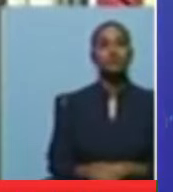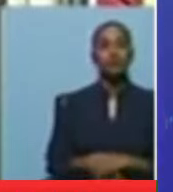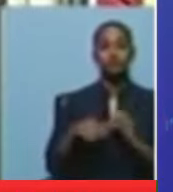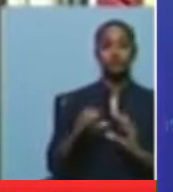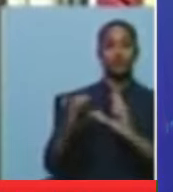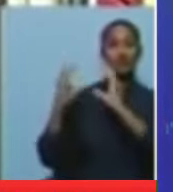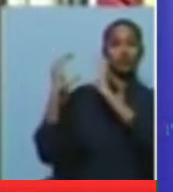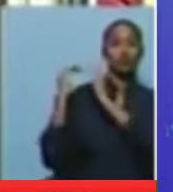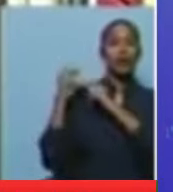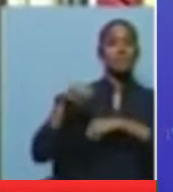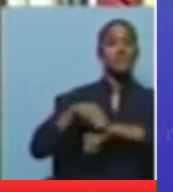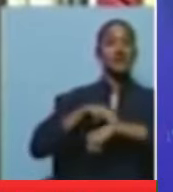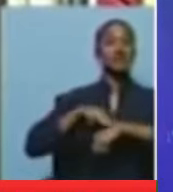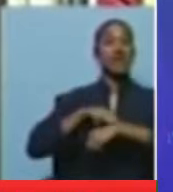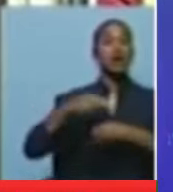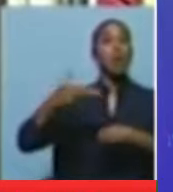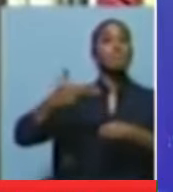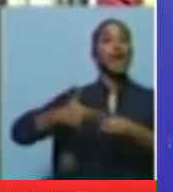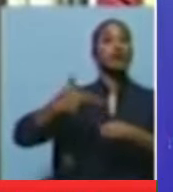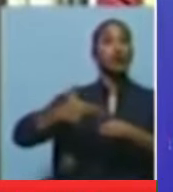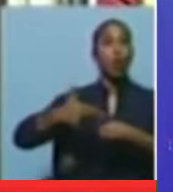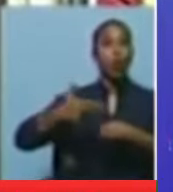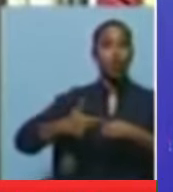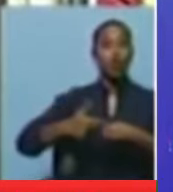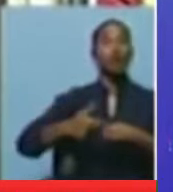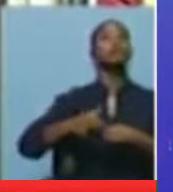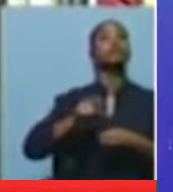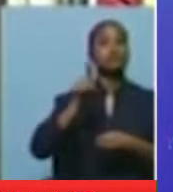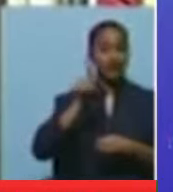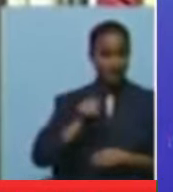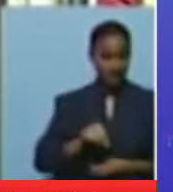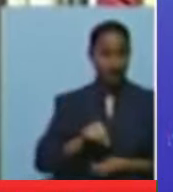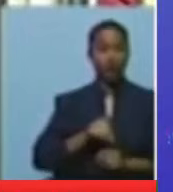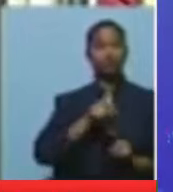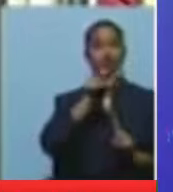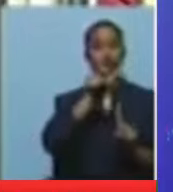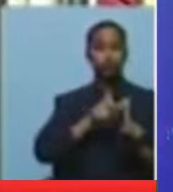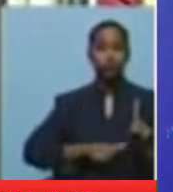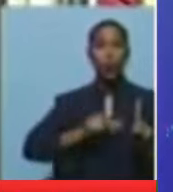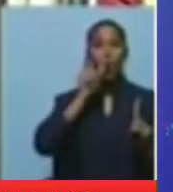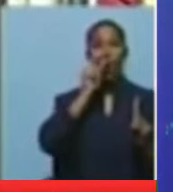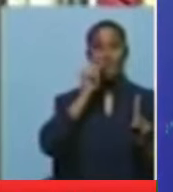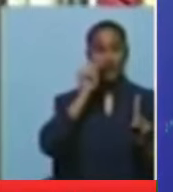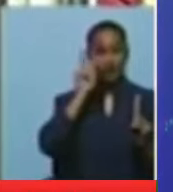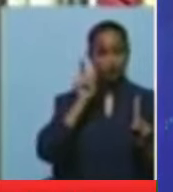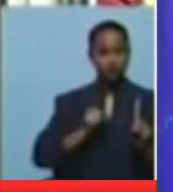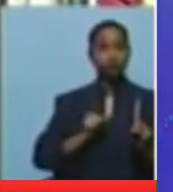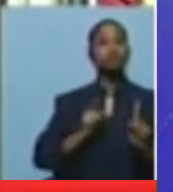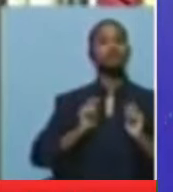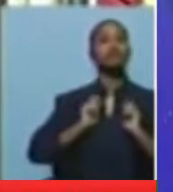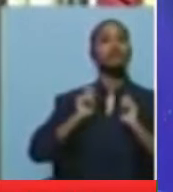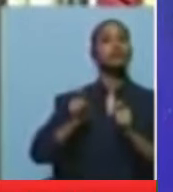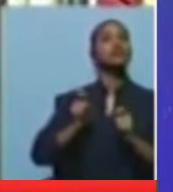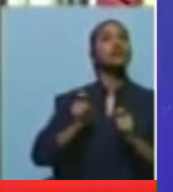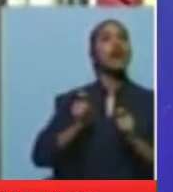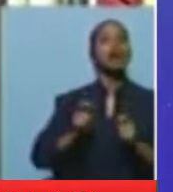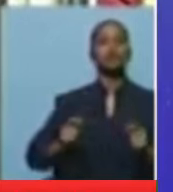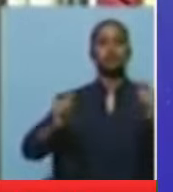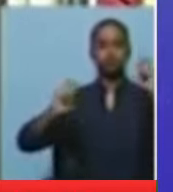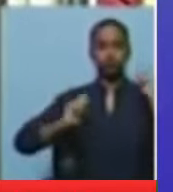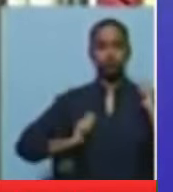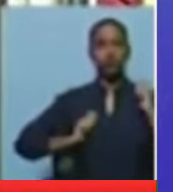no gabinete. As principais mudanças, Leandro, são que a vice-presidente Delcy Rodrigues, ela vai se manter no cargo